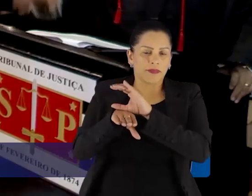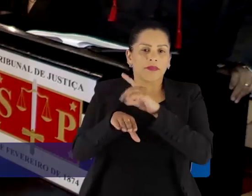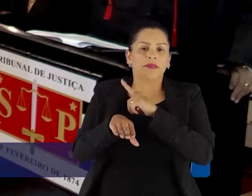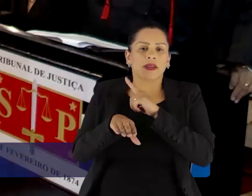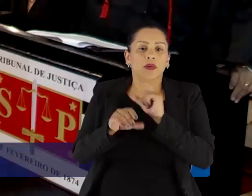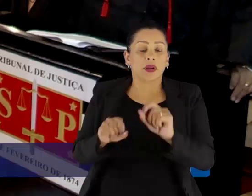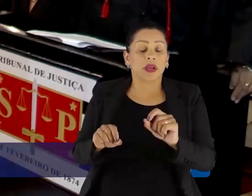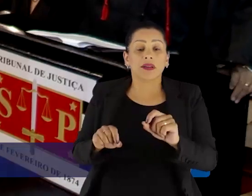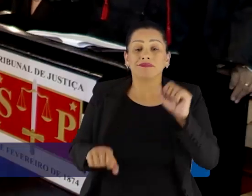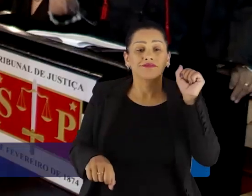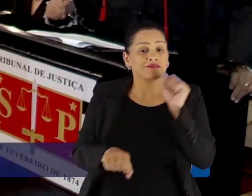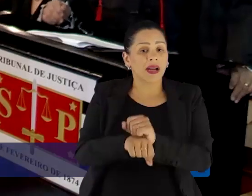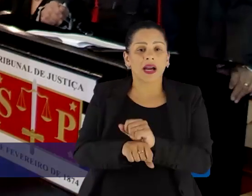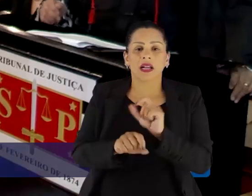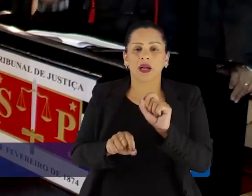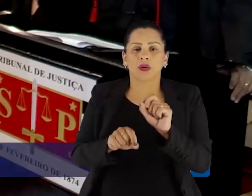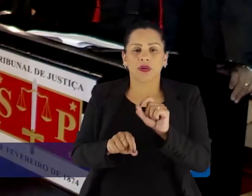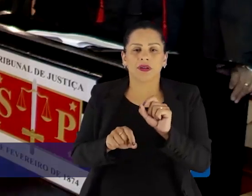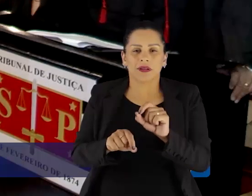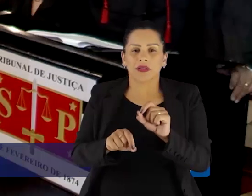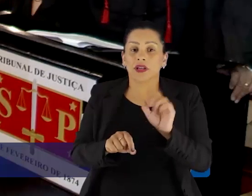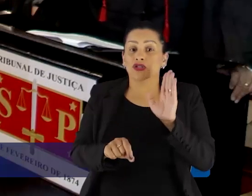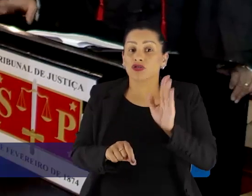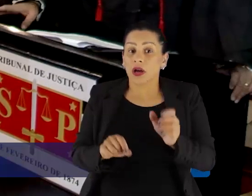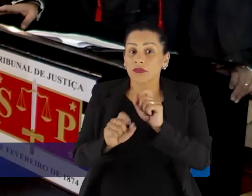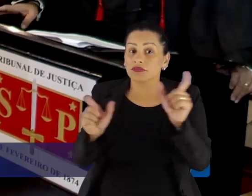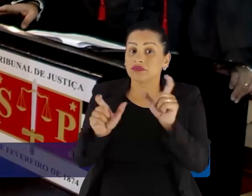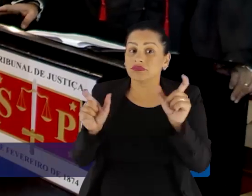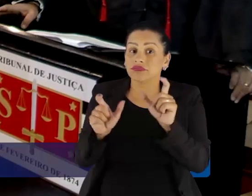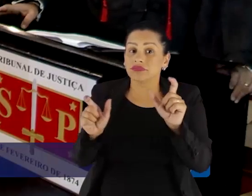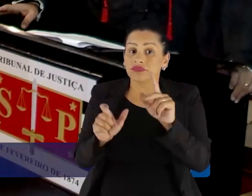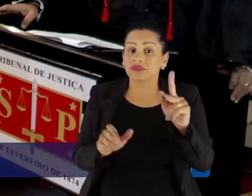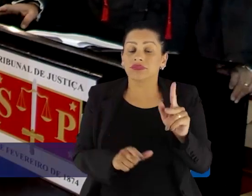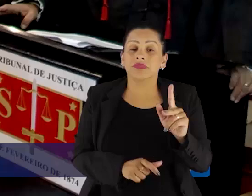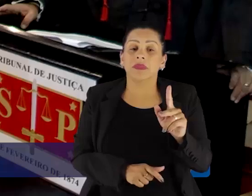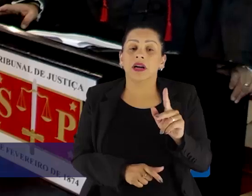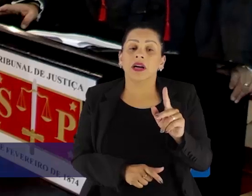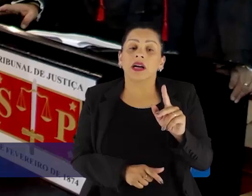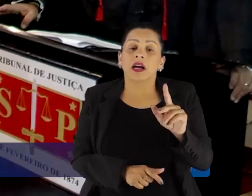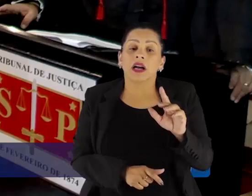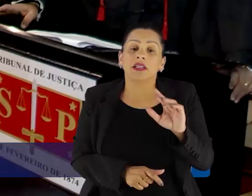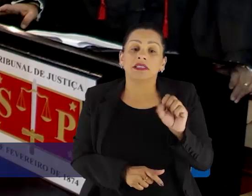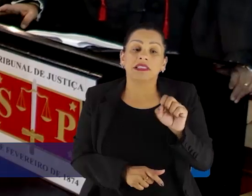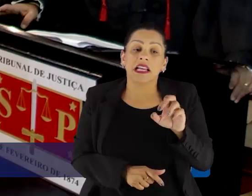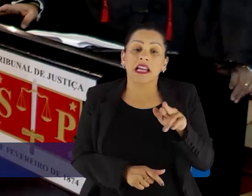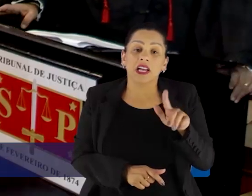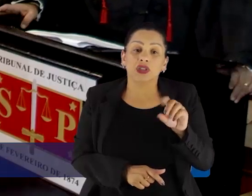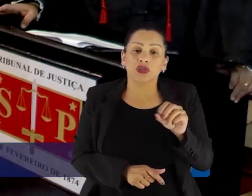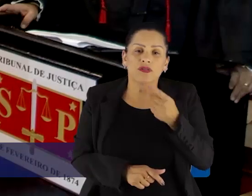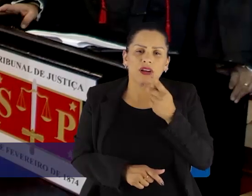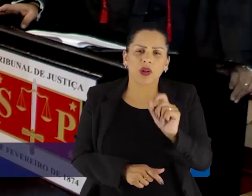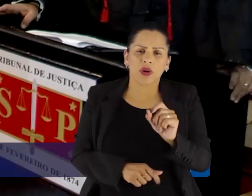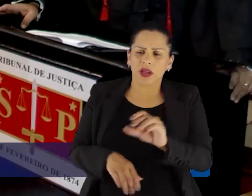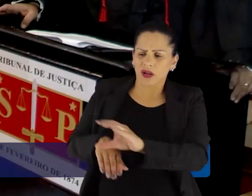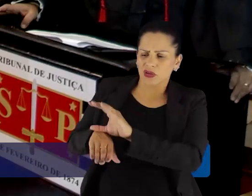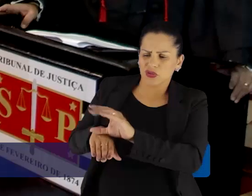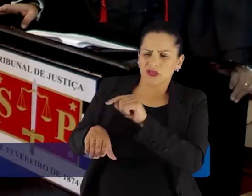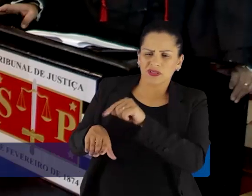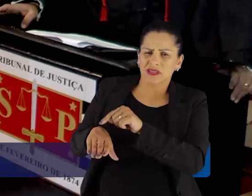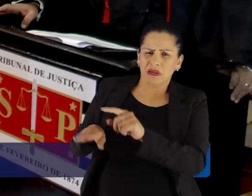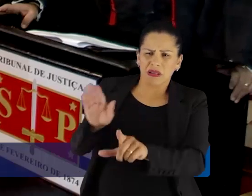grave advertência e Sérgio Buarque de Holanda as constituições feitas para não serem cumpridas